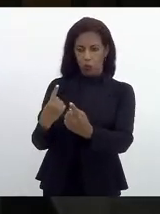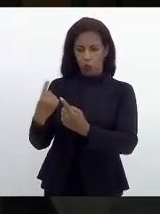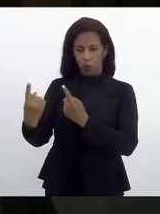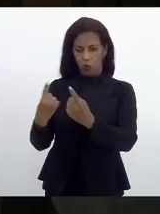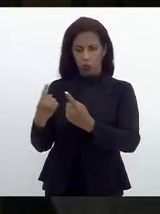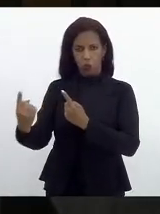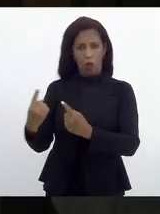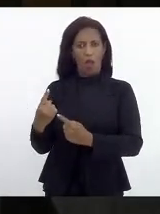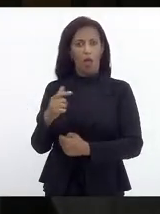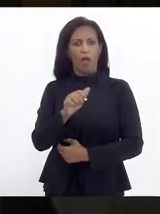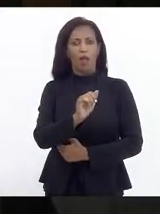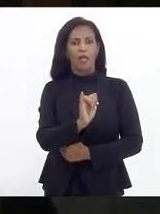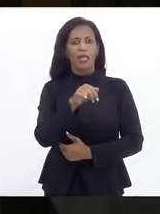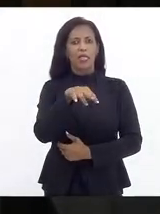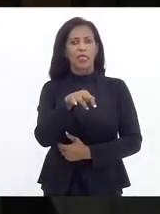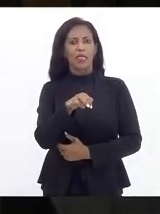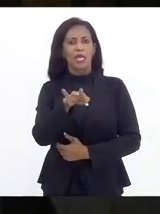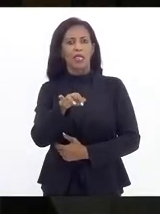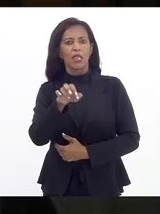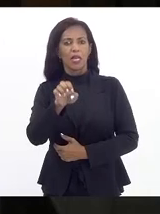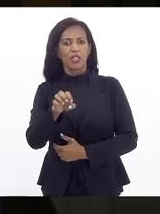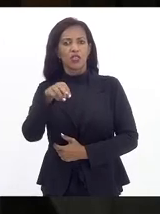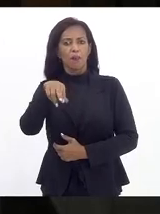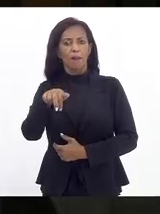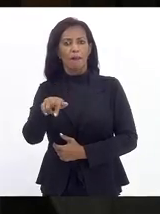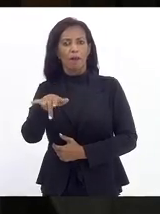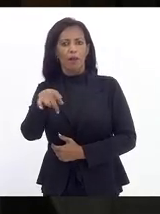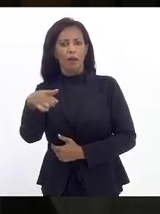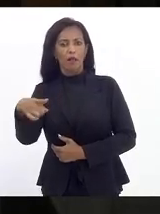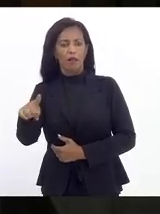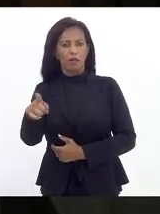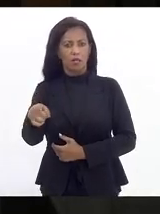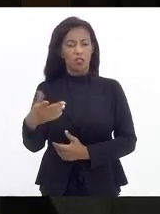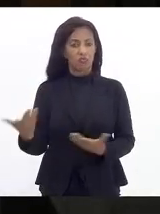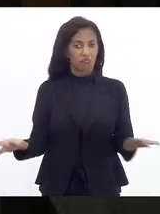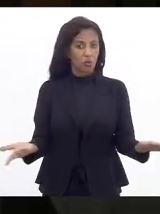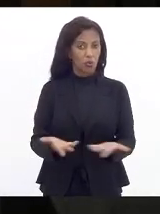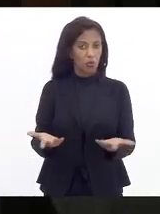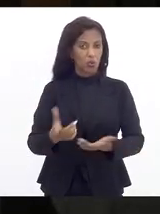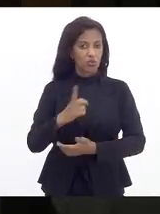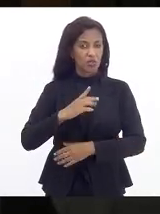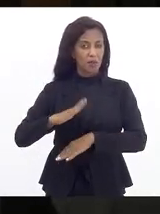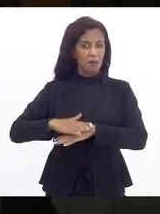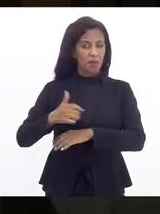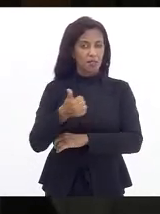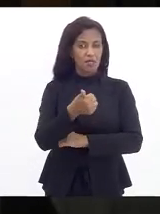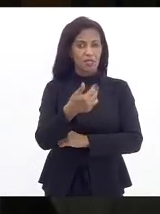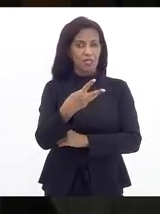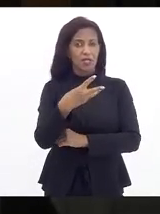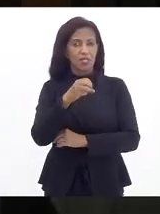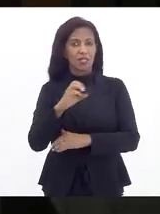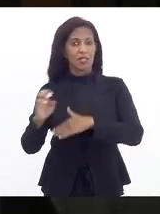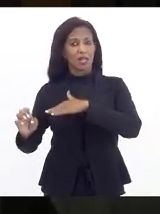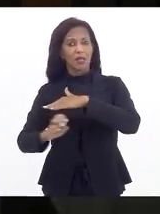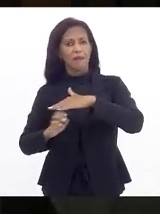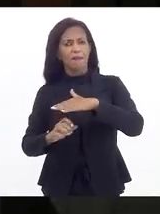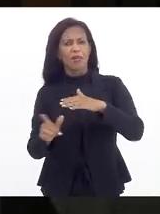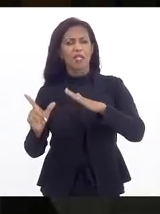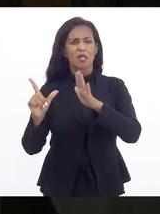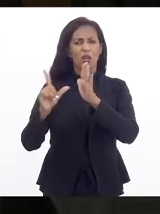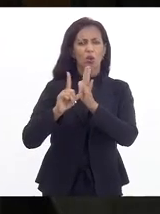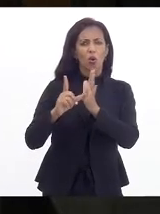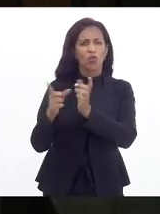shopping a céu aberto da América Latina. Ali hoje, provavelmente possuem mais de 130 empresas revendedoras